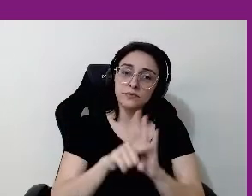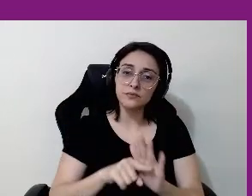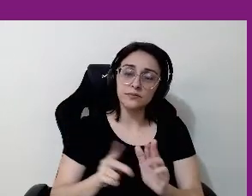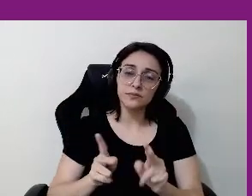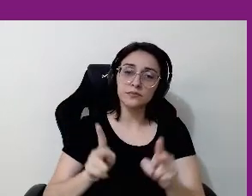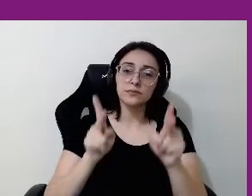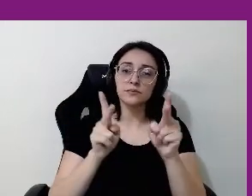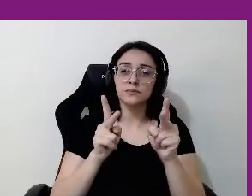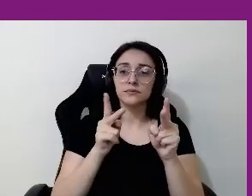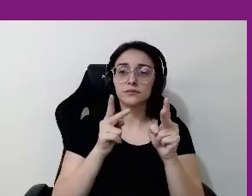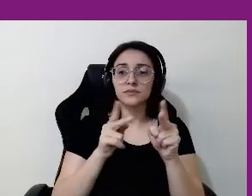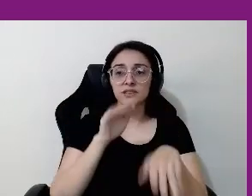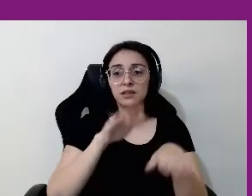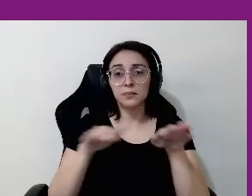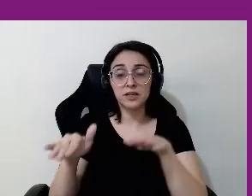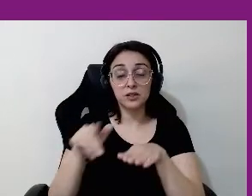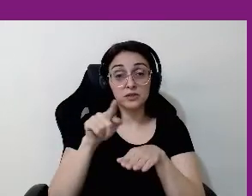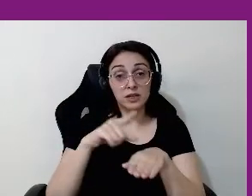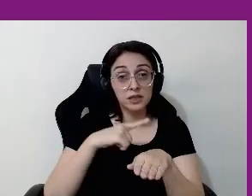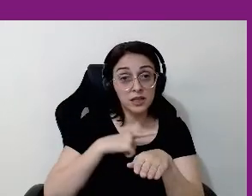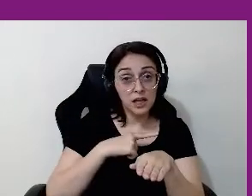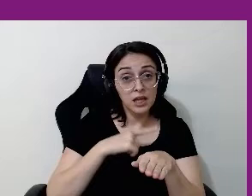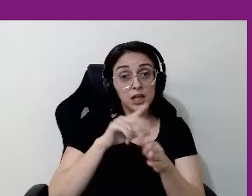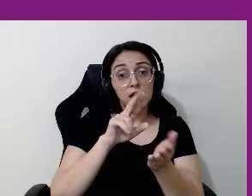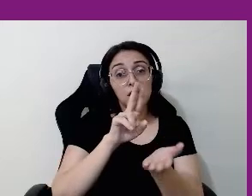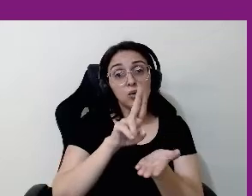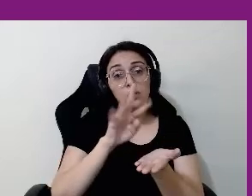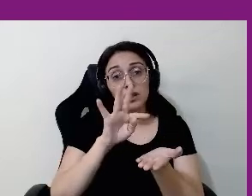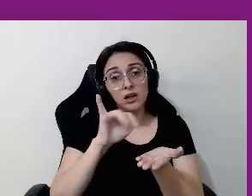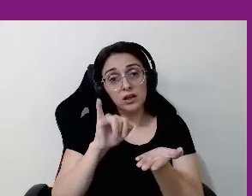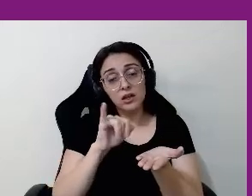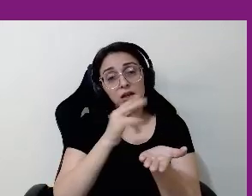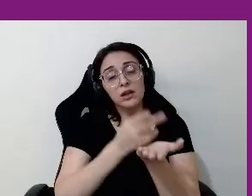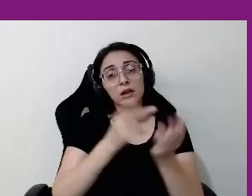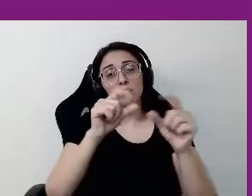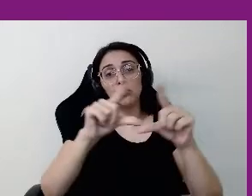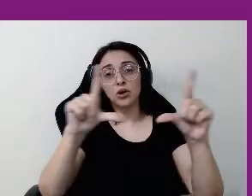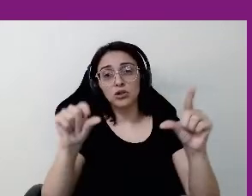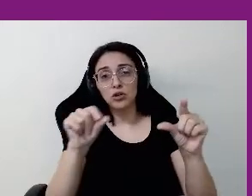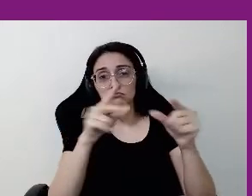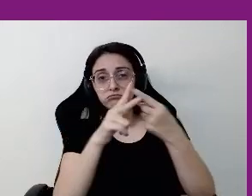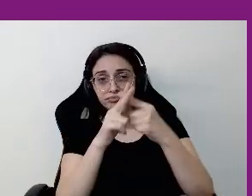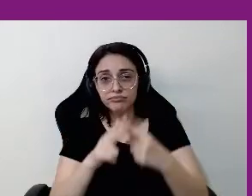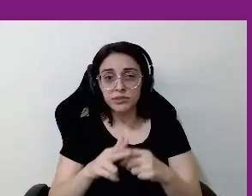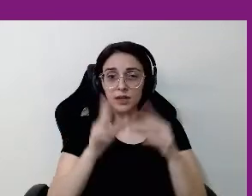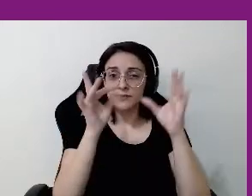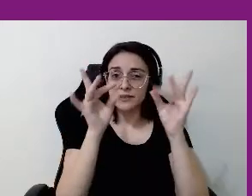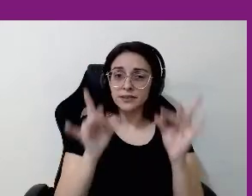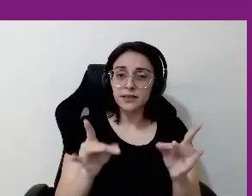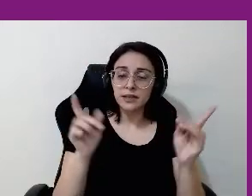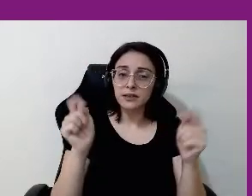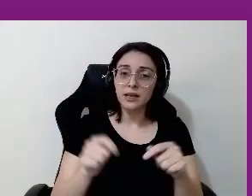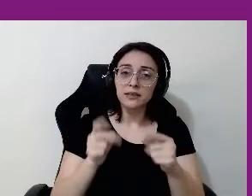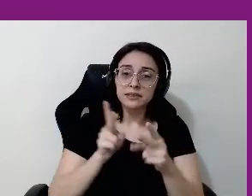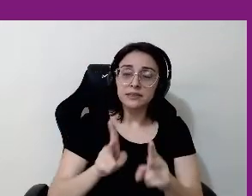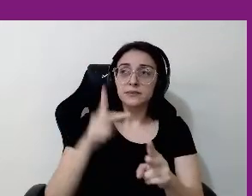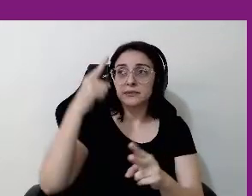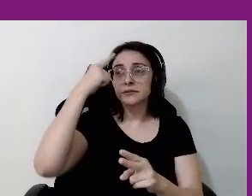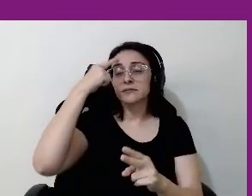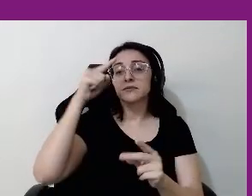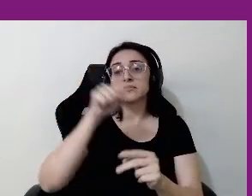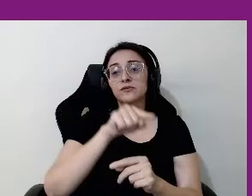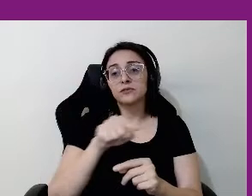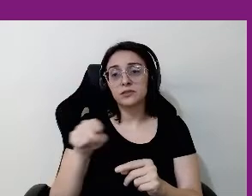você, dependendo do que você tiver na sua UTI, de monitor, você pode fazer um ajuste mais fino, mas sempre lembrar